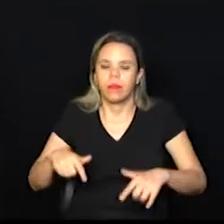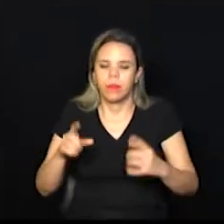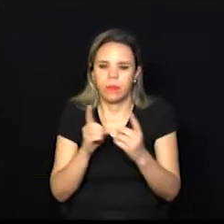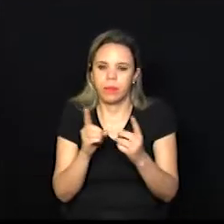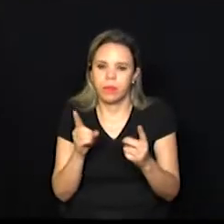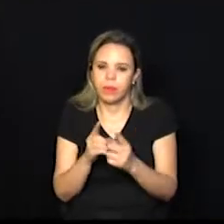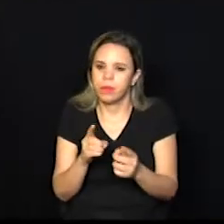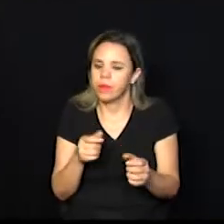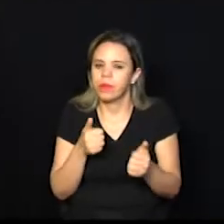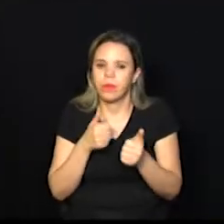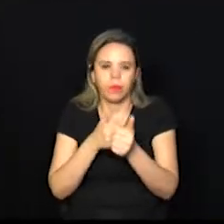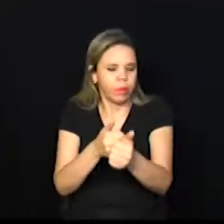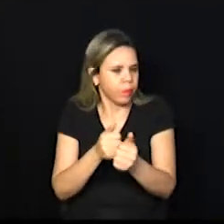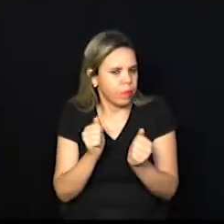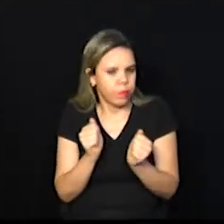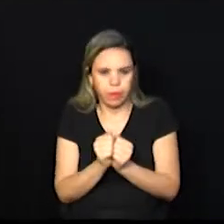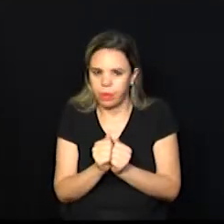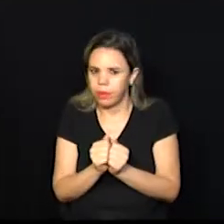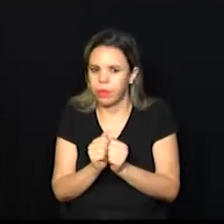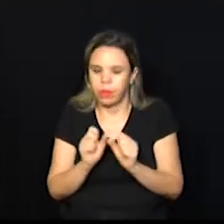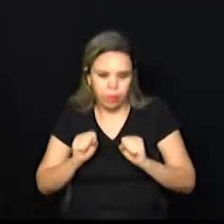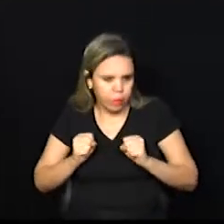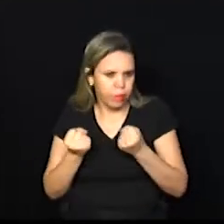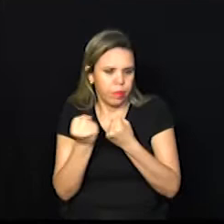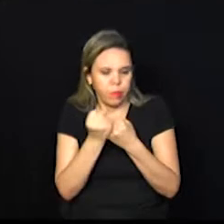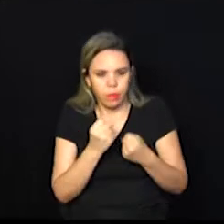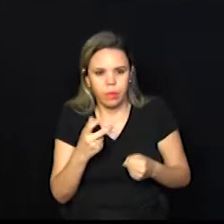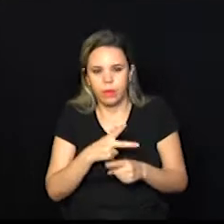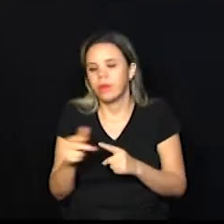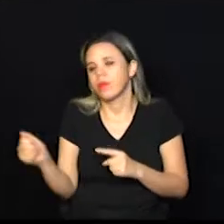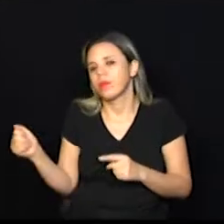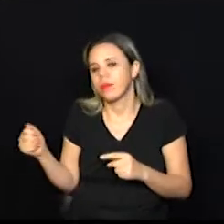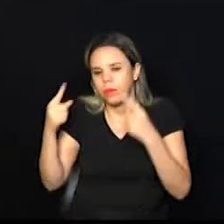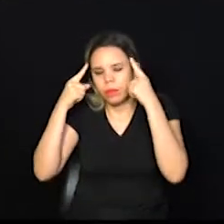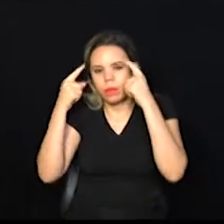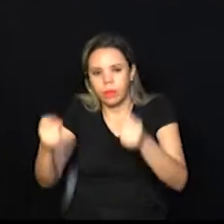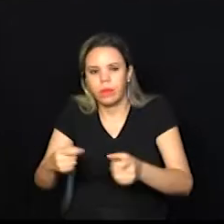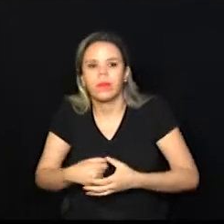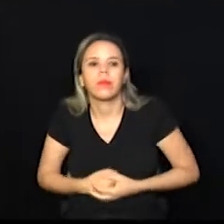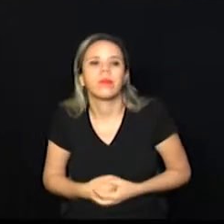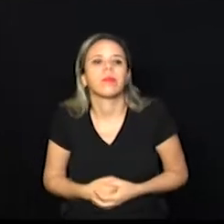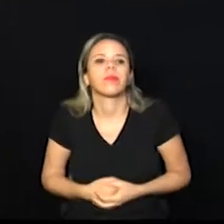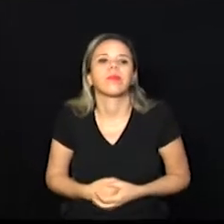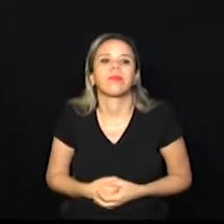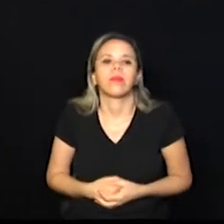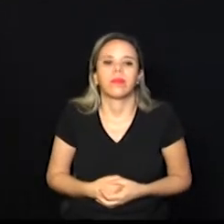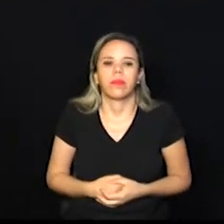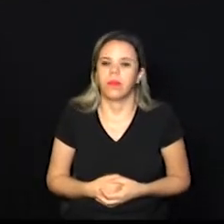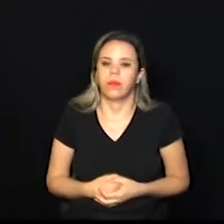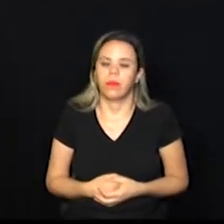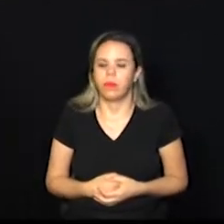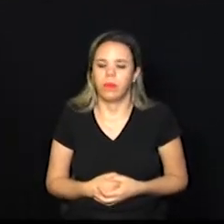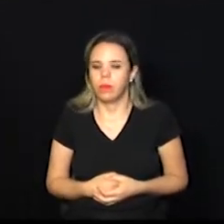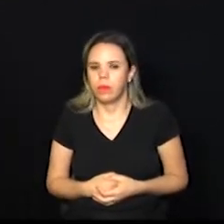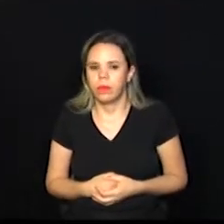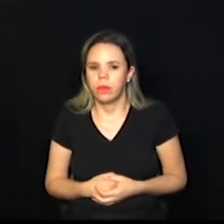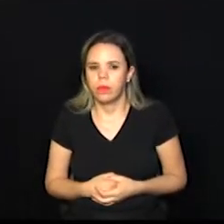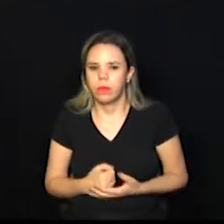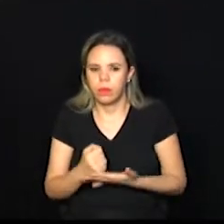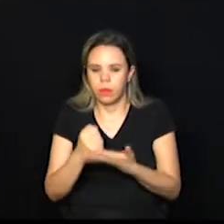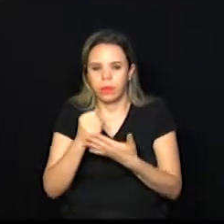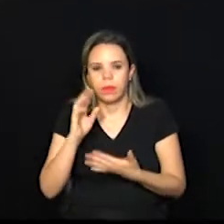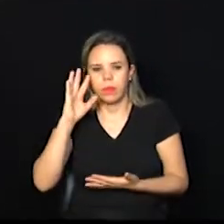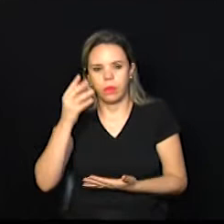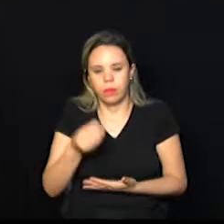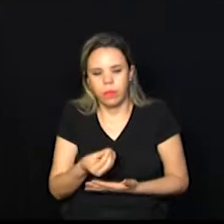ser acompanhada e ser fortalecida para tentar sair desse ciclo de violência. Tá? Contribui para a prevenção e a